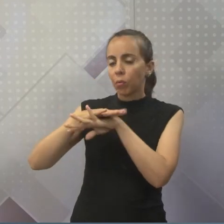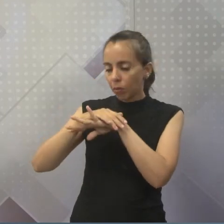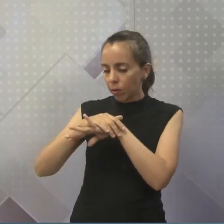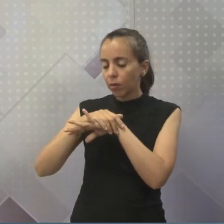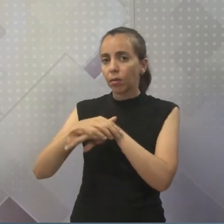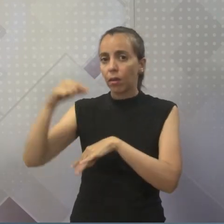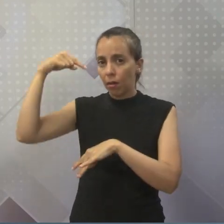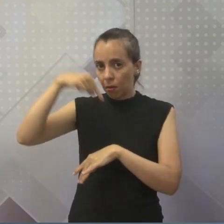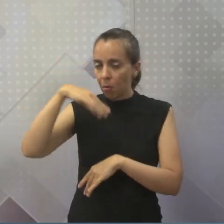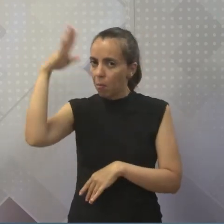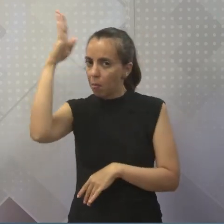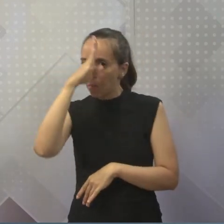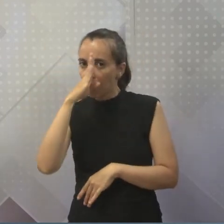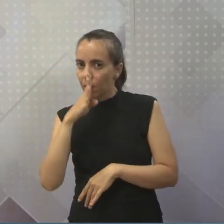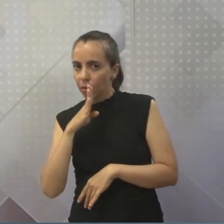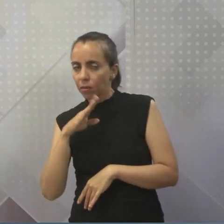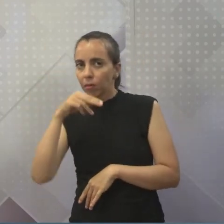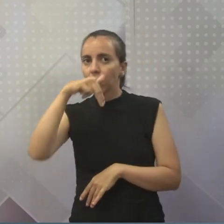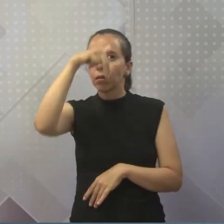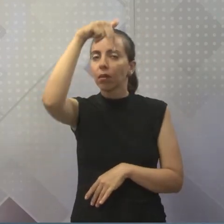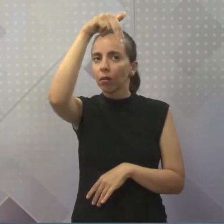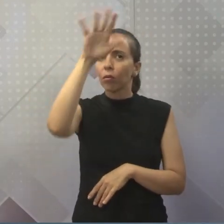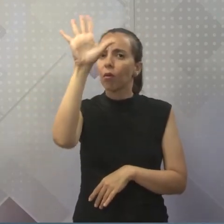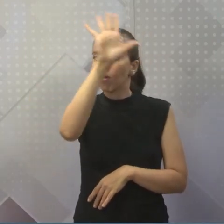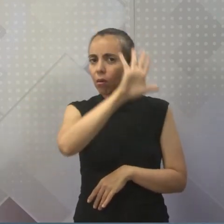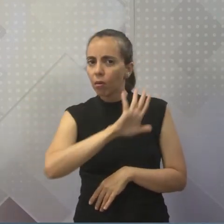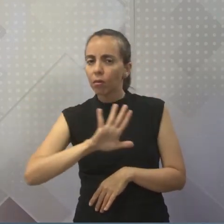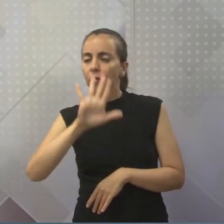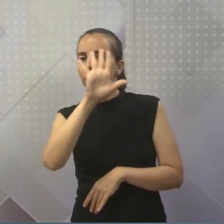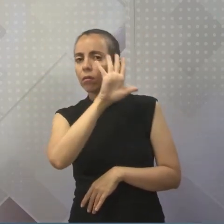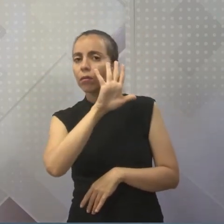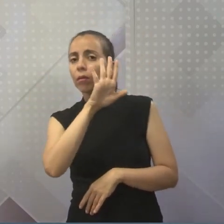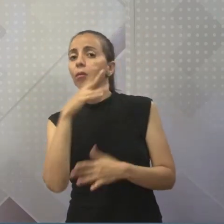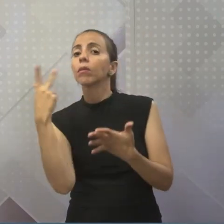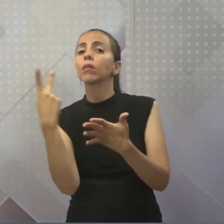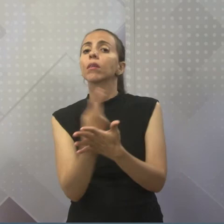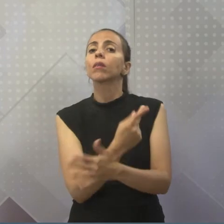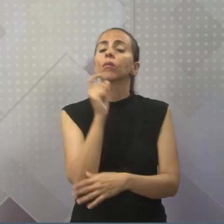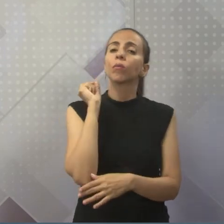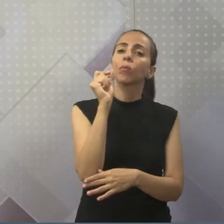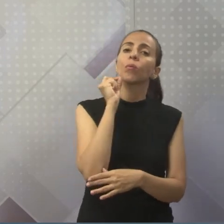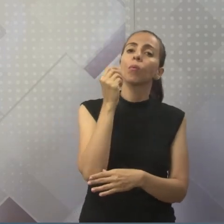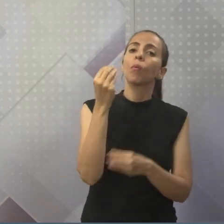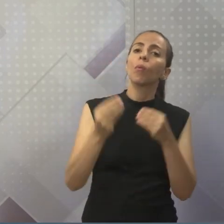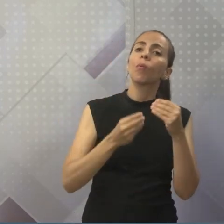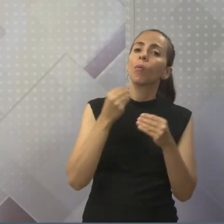Brasil, especificamente lá na região norte, eles ocorrem dentro de